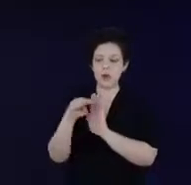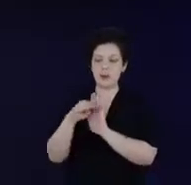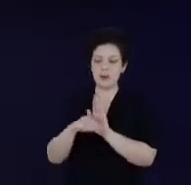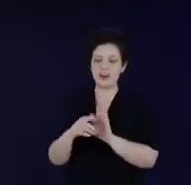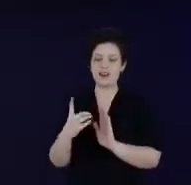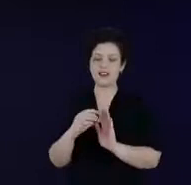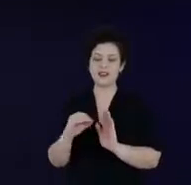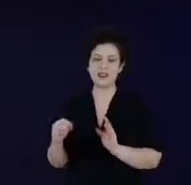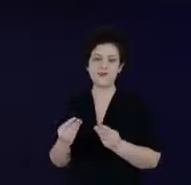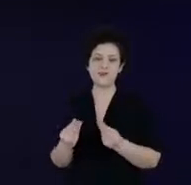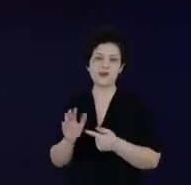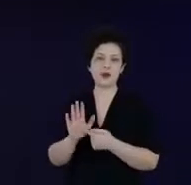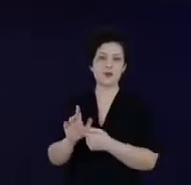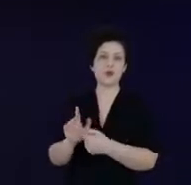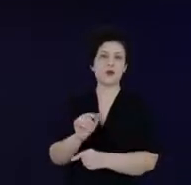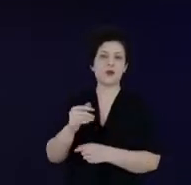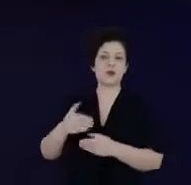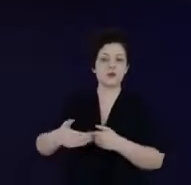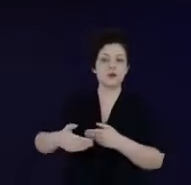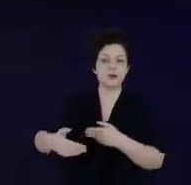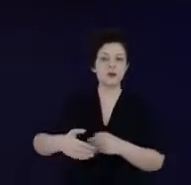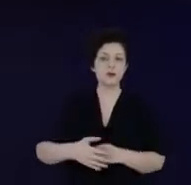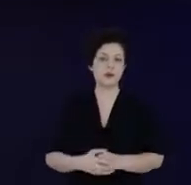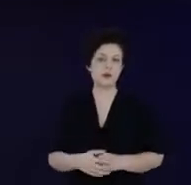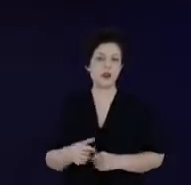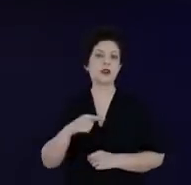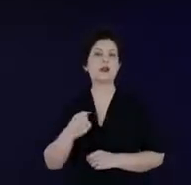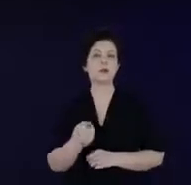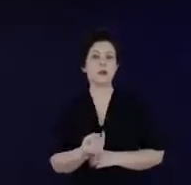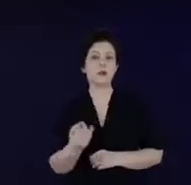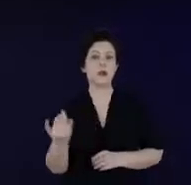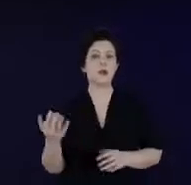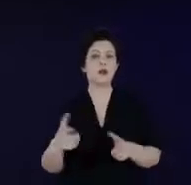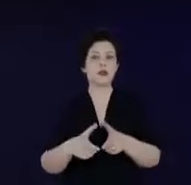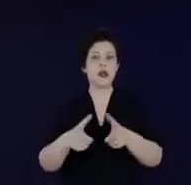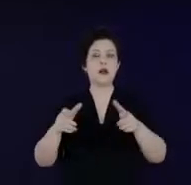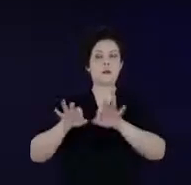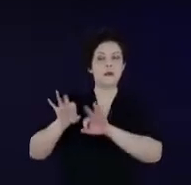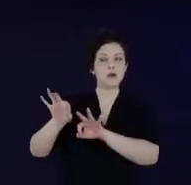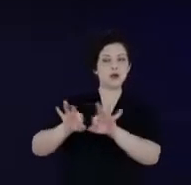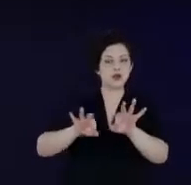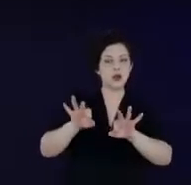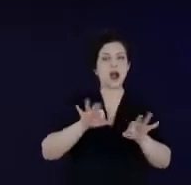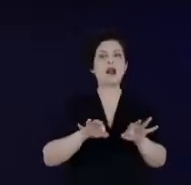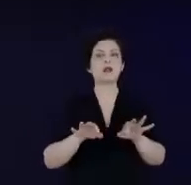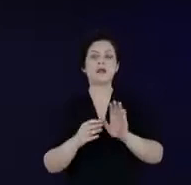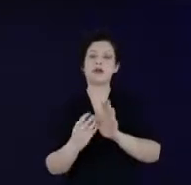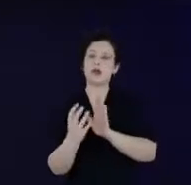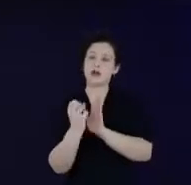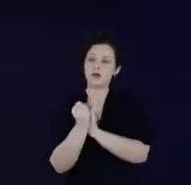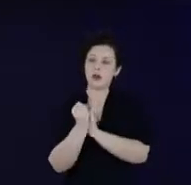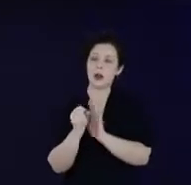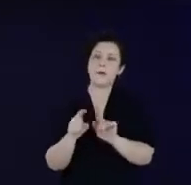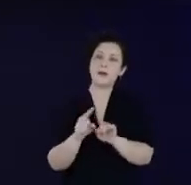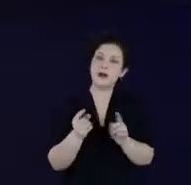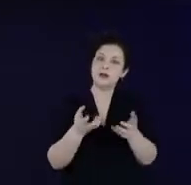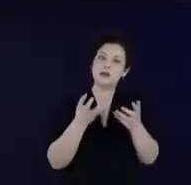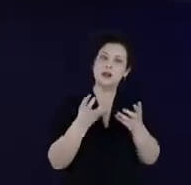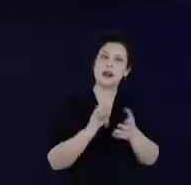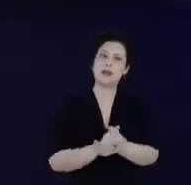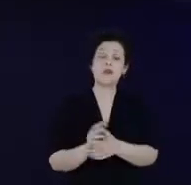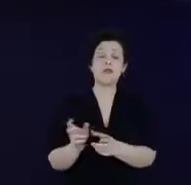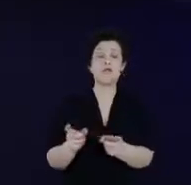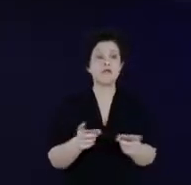isso mostra que a gente tem uma quantidade muito grande de projetos em carteira e gostaríamos de vender